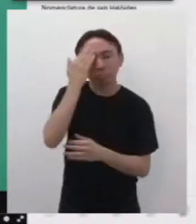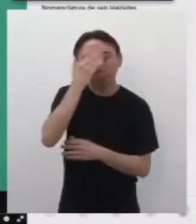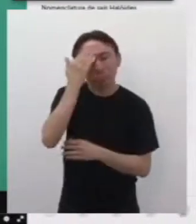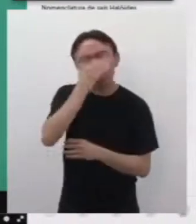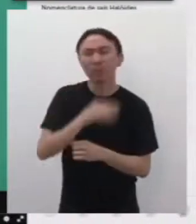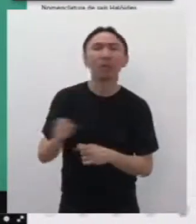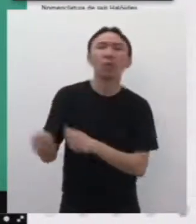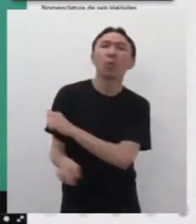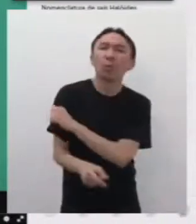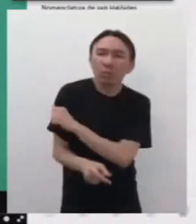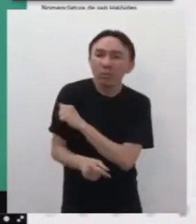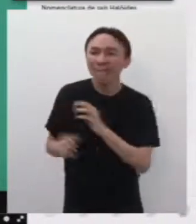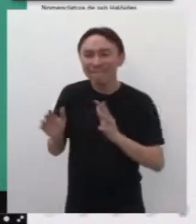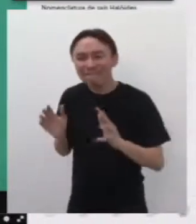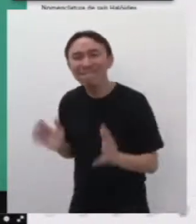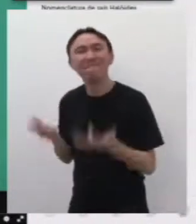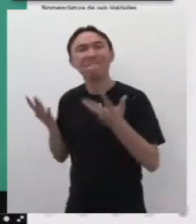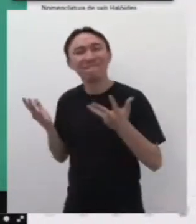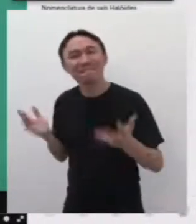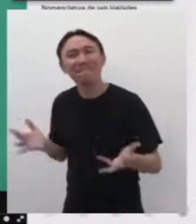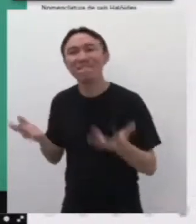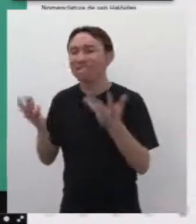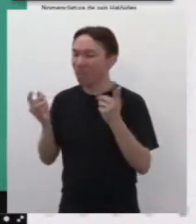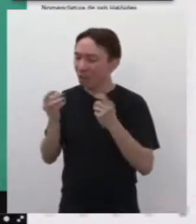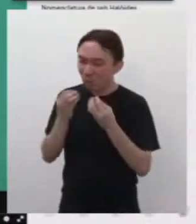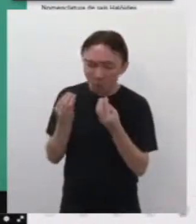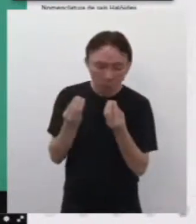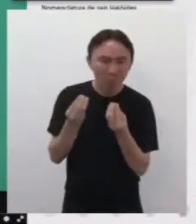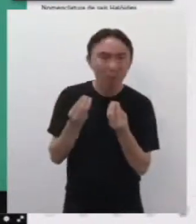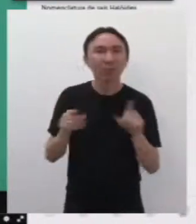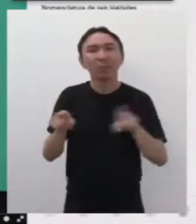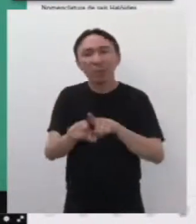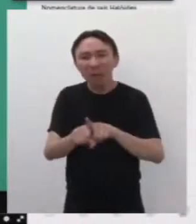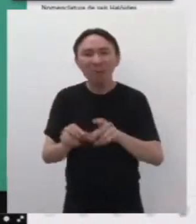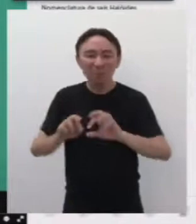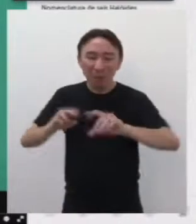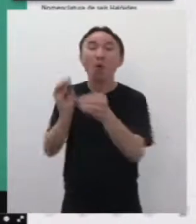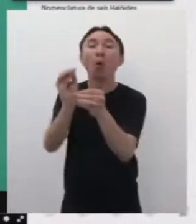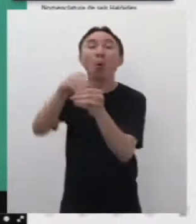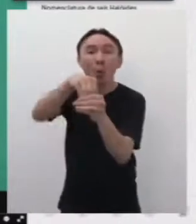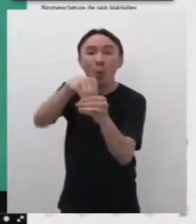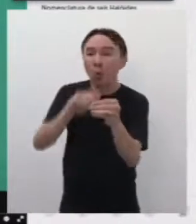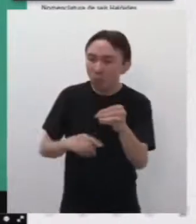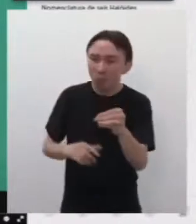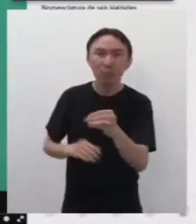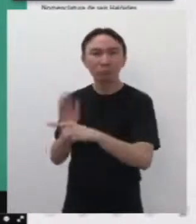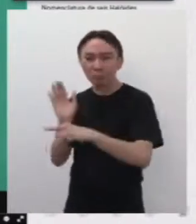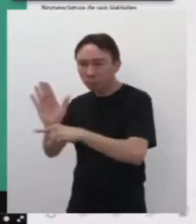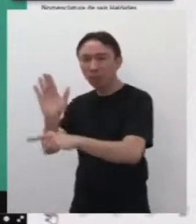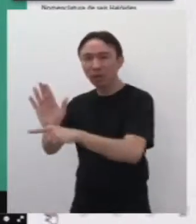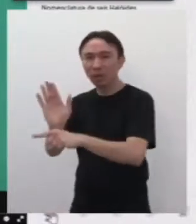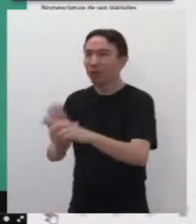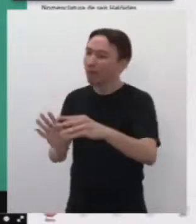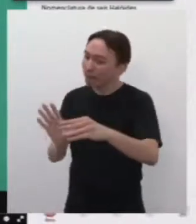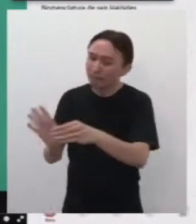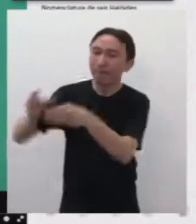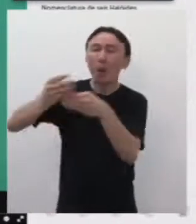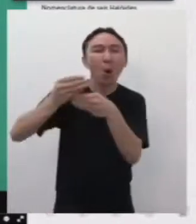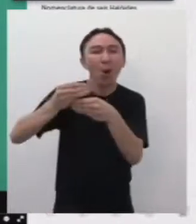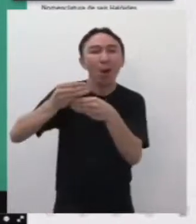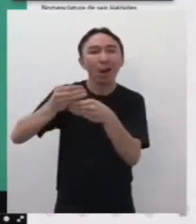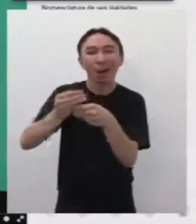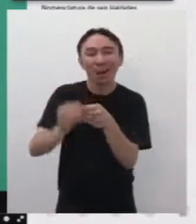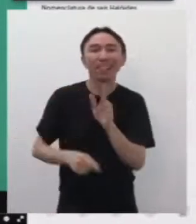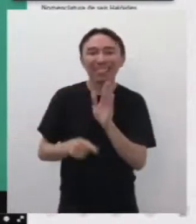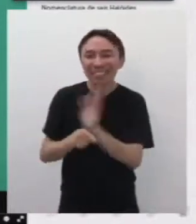mas oferecer também um conteúdo que agregue, né, ao aluno e ao ensino. Então, a gente inseriu não